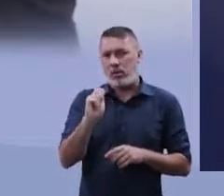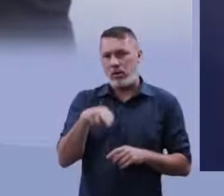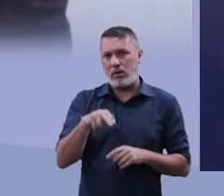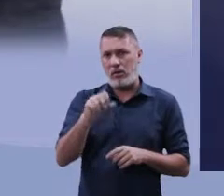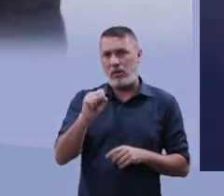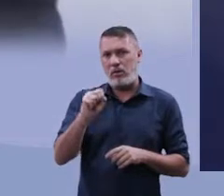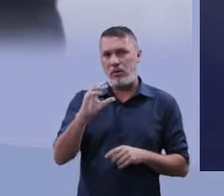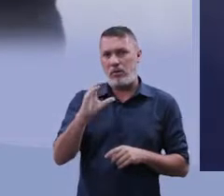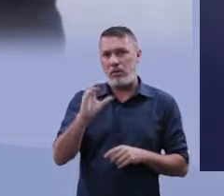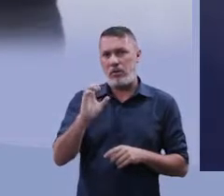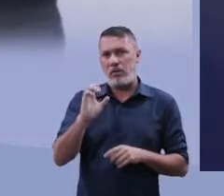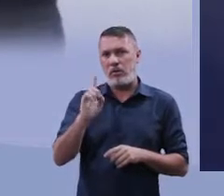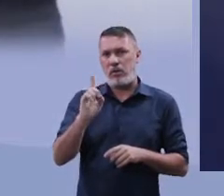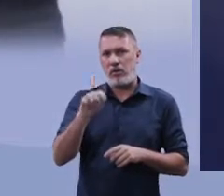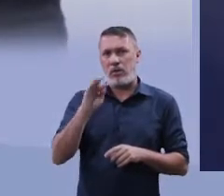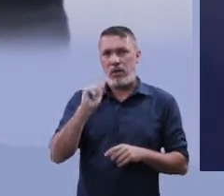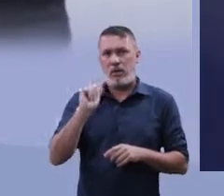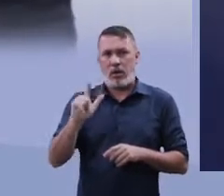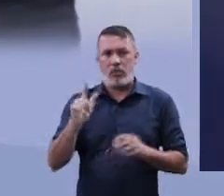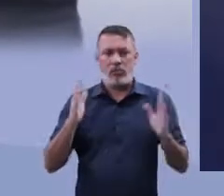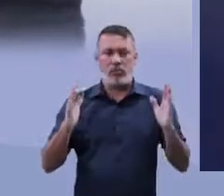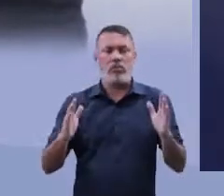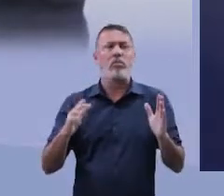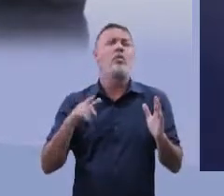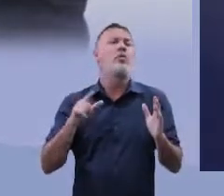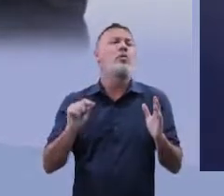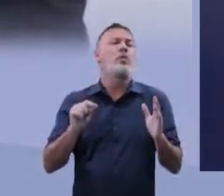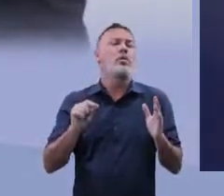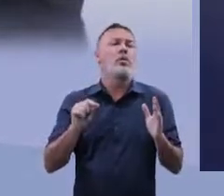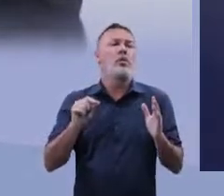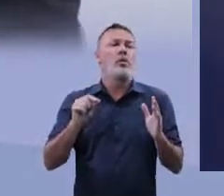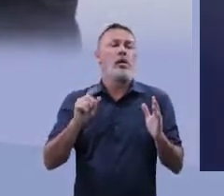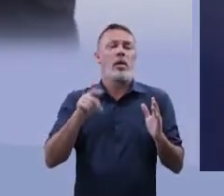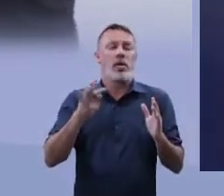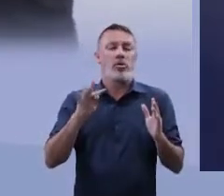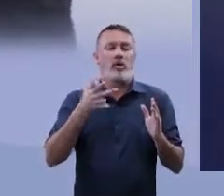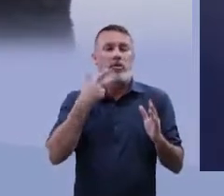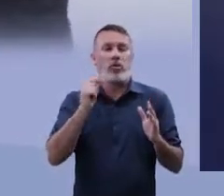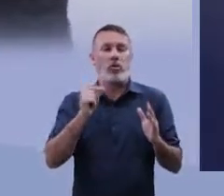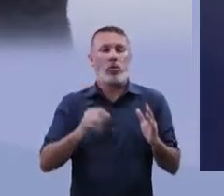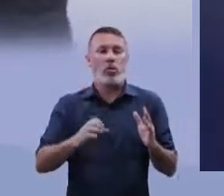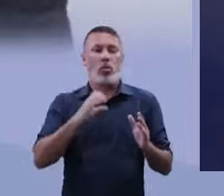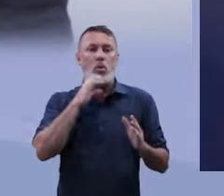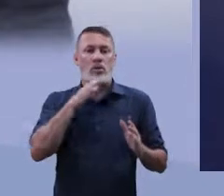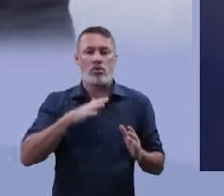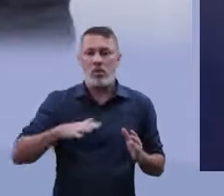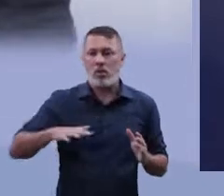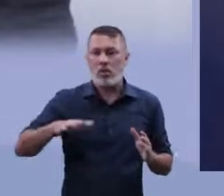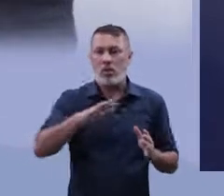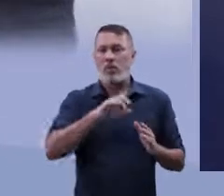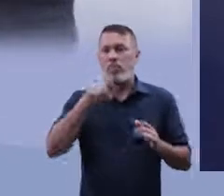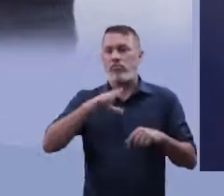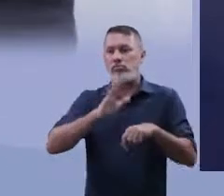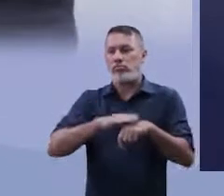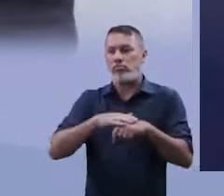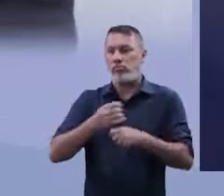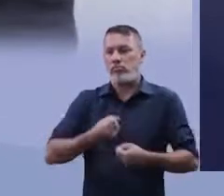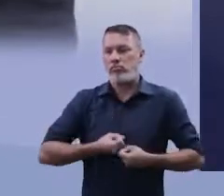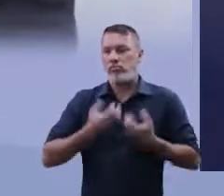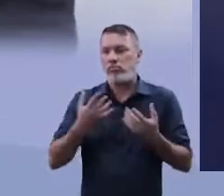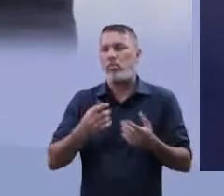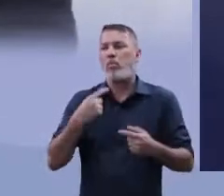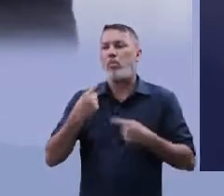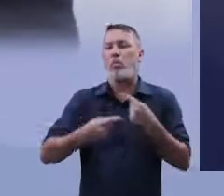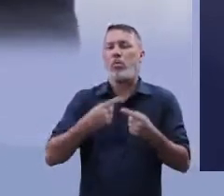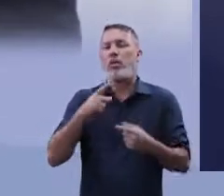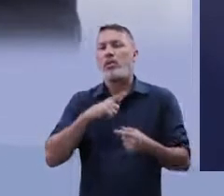de pensar e de conhecer. Para Kant, o conhecimento é obtido com base na percepção daquilo que ele chamou de coisa em si, ou